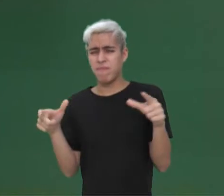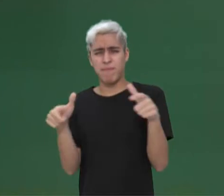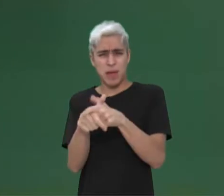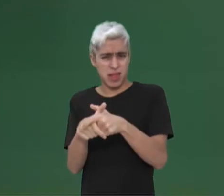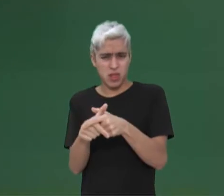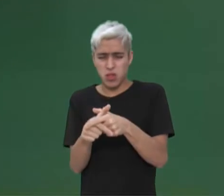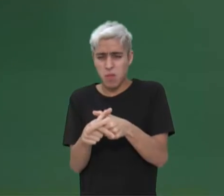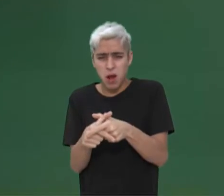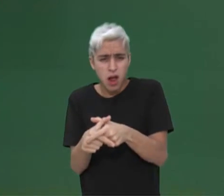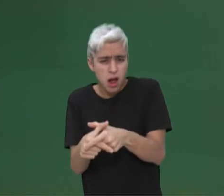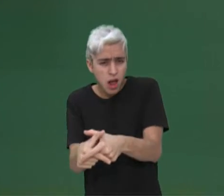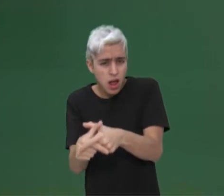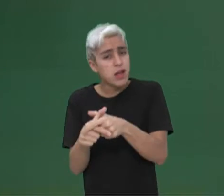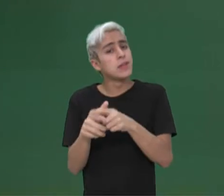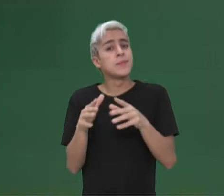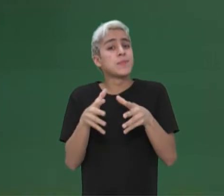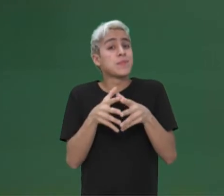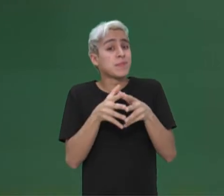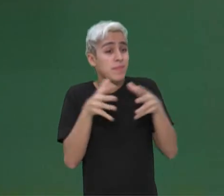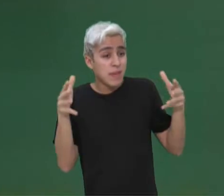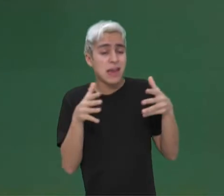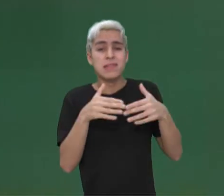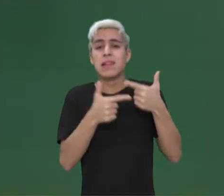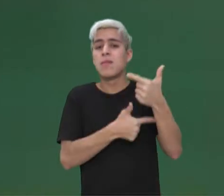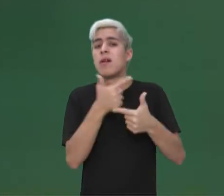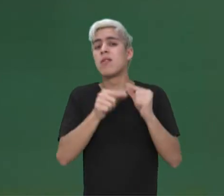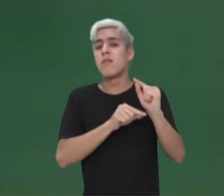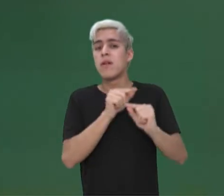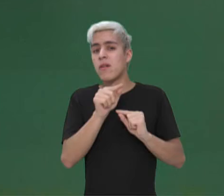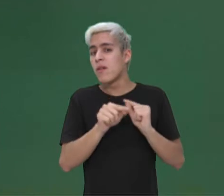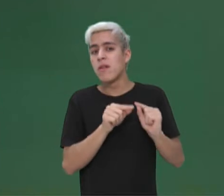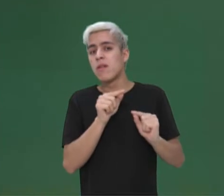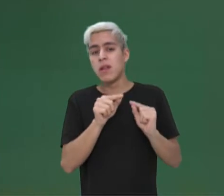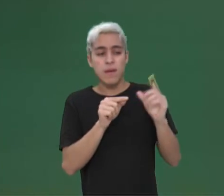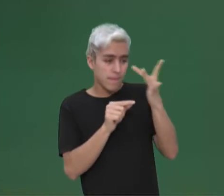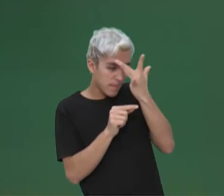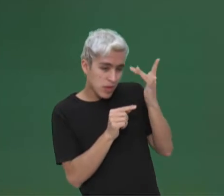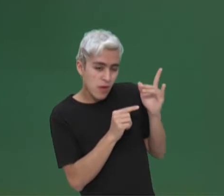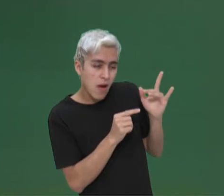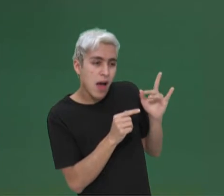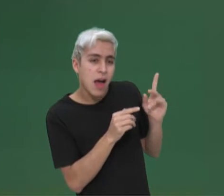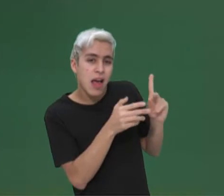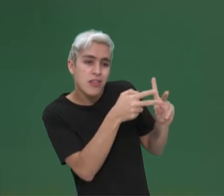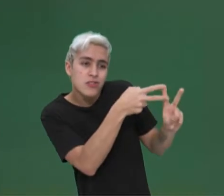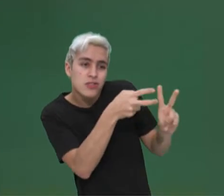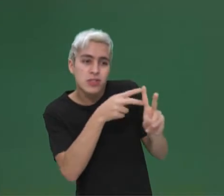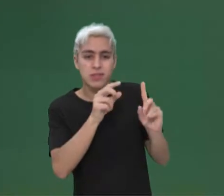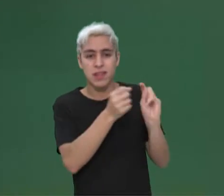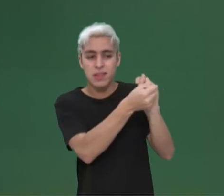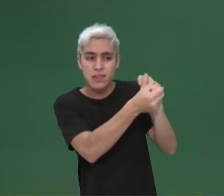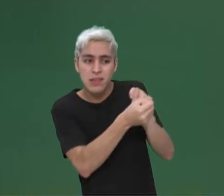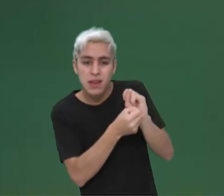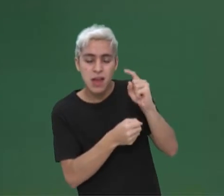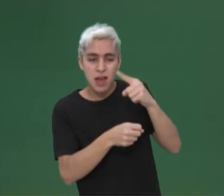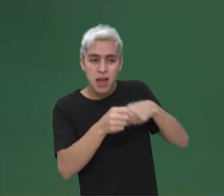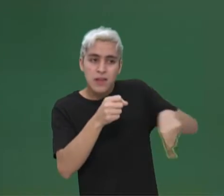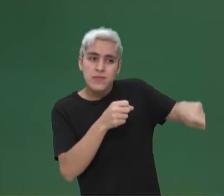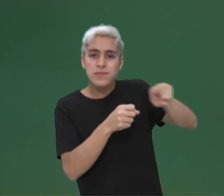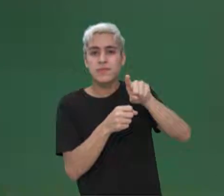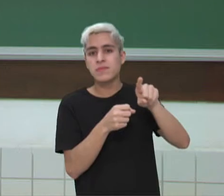já falei, e a maior parte do trabalho era feita pelos indígenas. Então, escravos e indígenas,